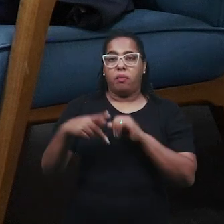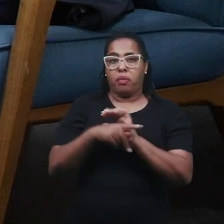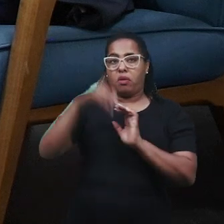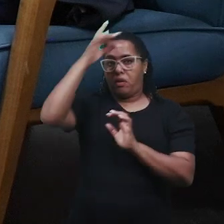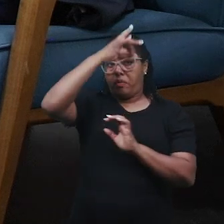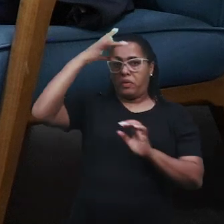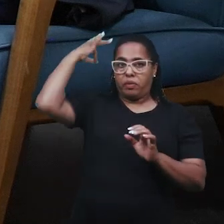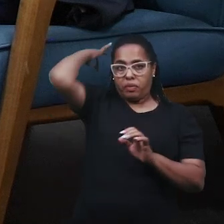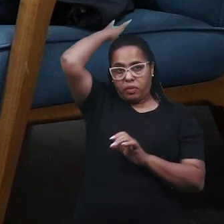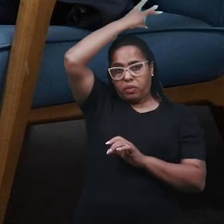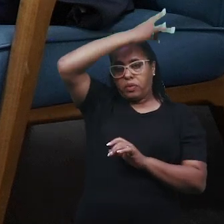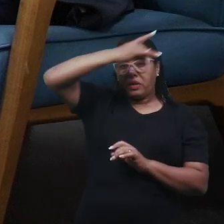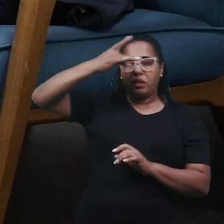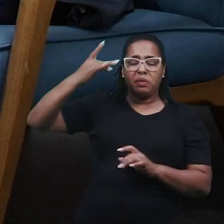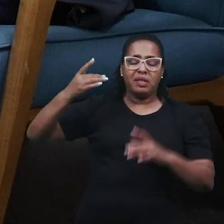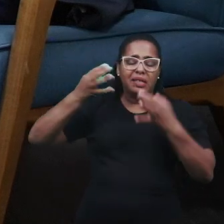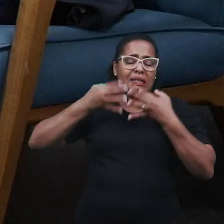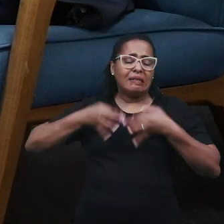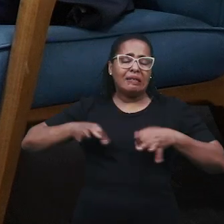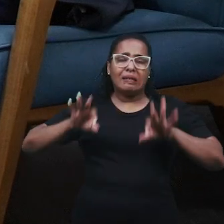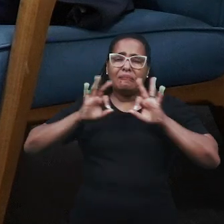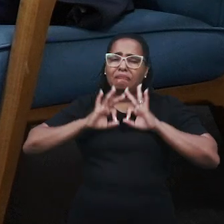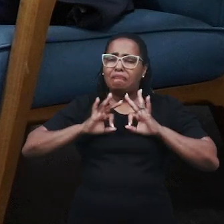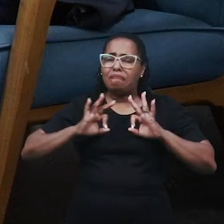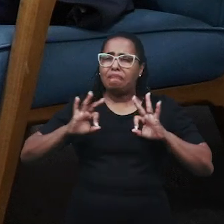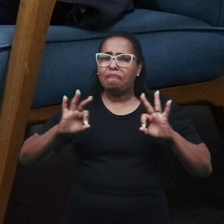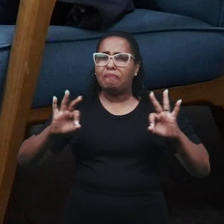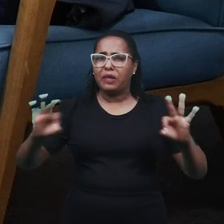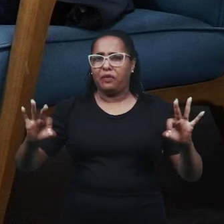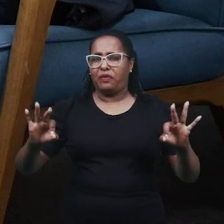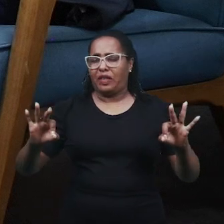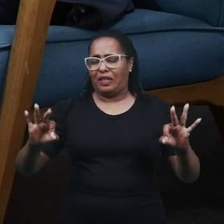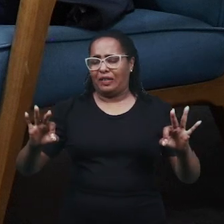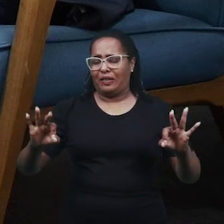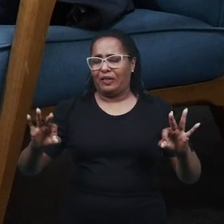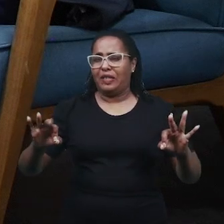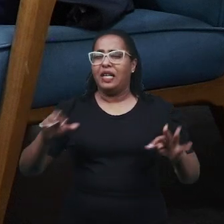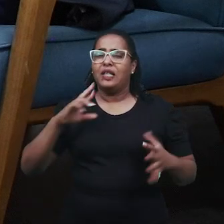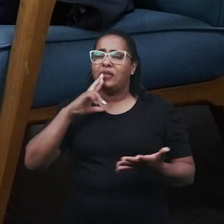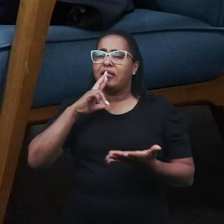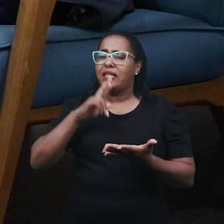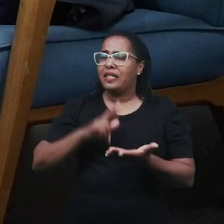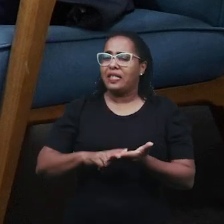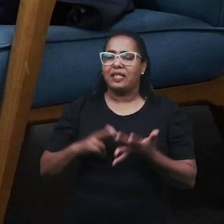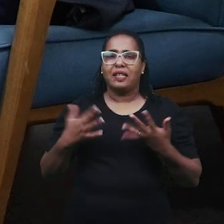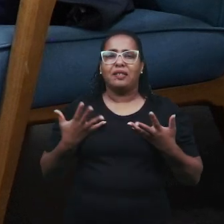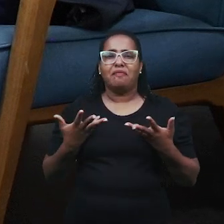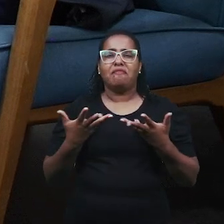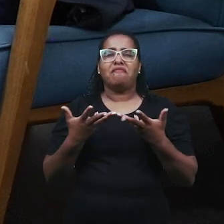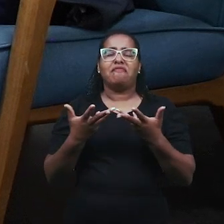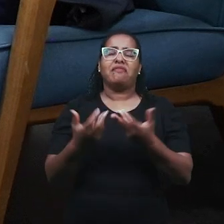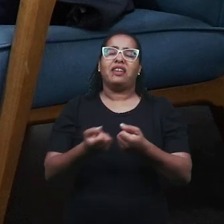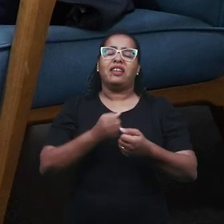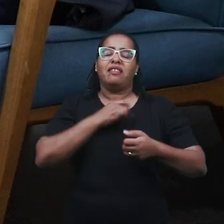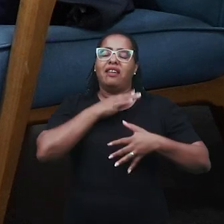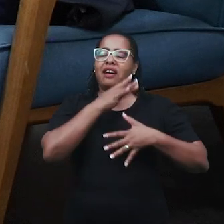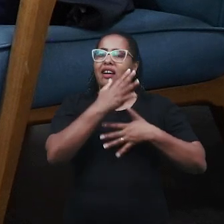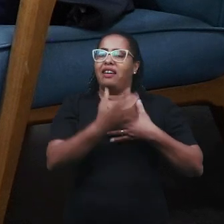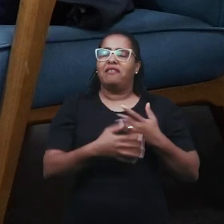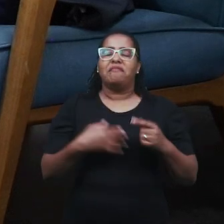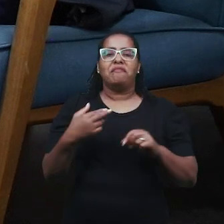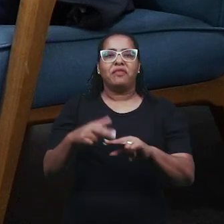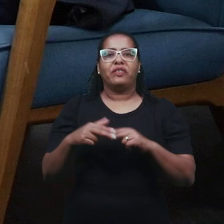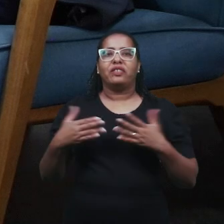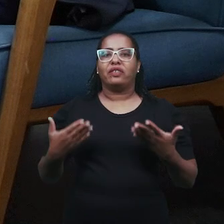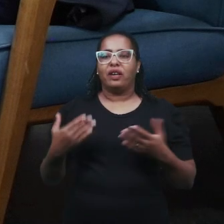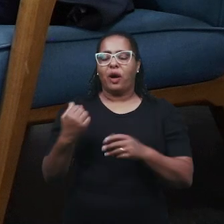falou, caiu como luva, ela foi como o bálsamo, também eu poderia dizer. Por quê? Porque